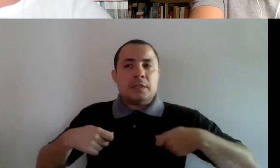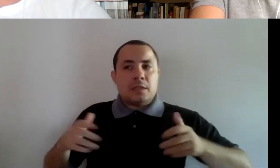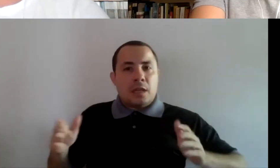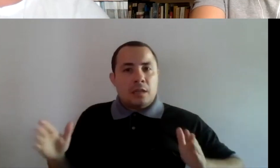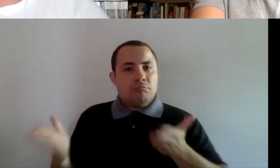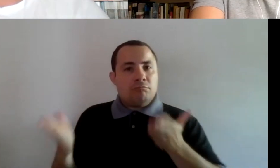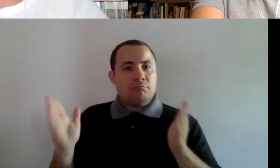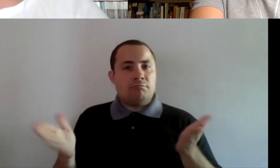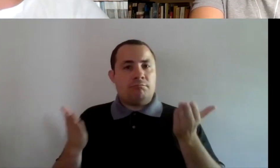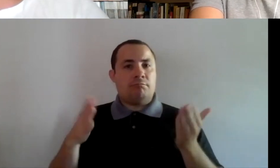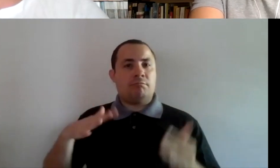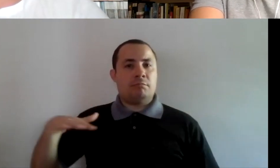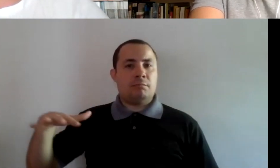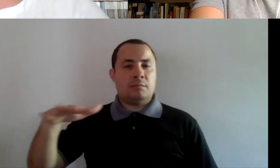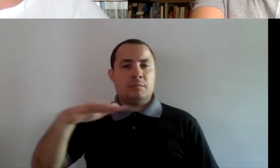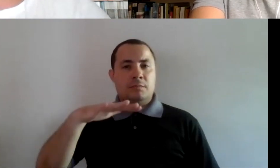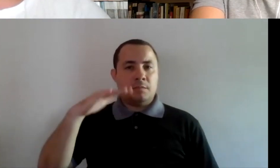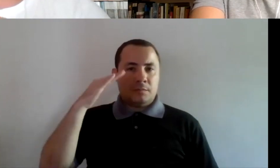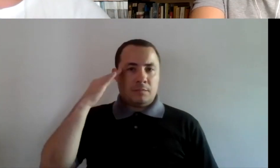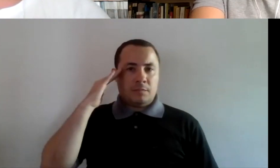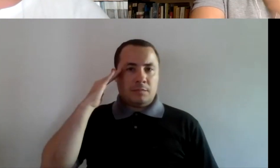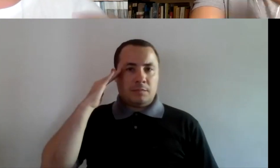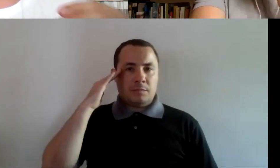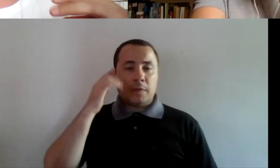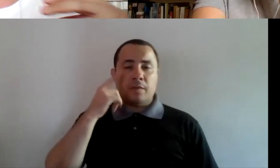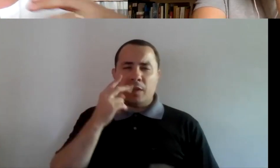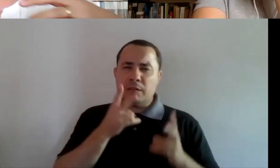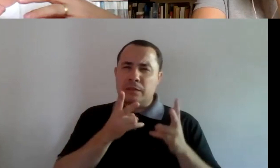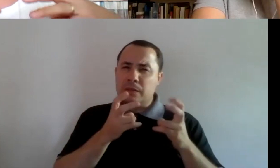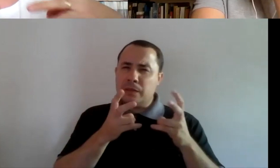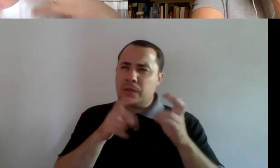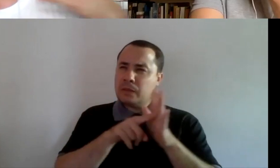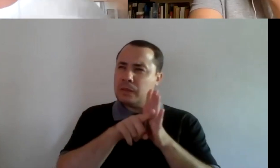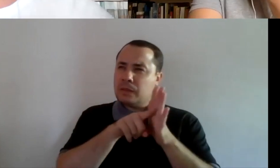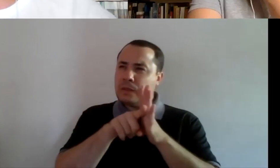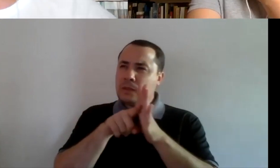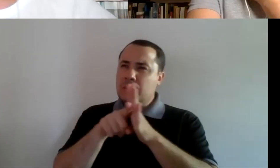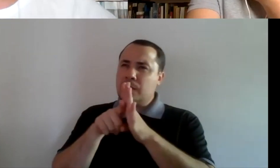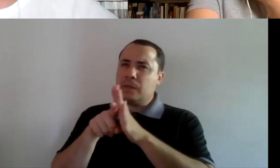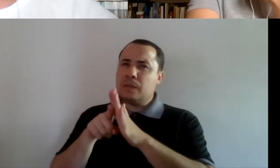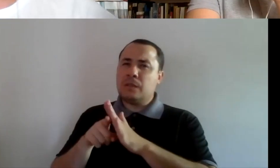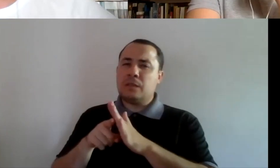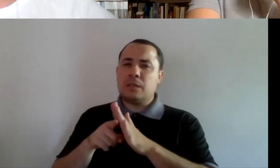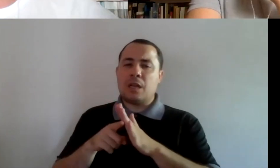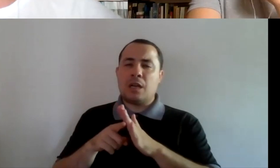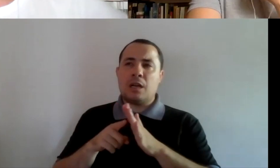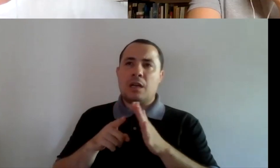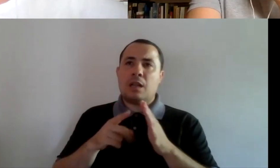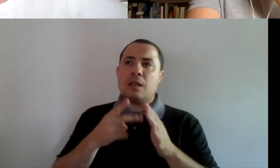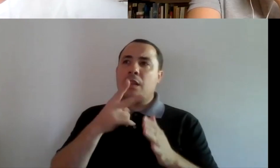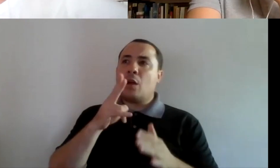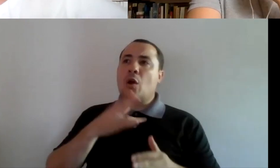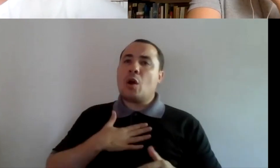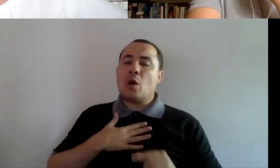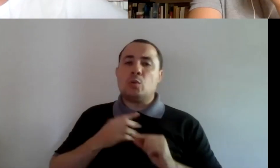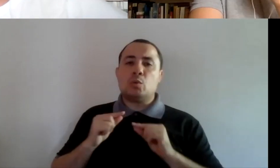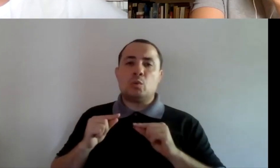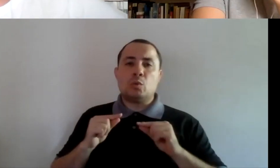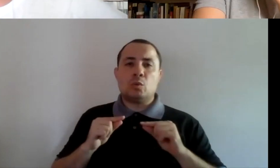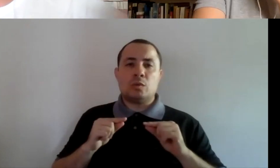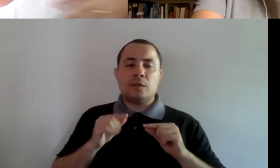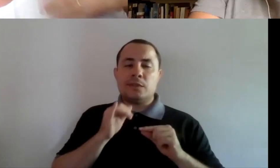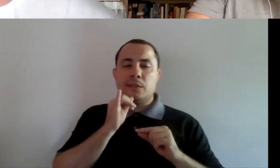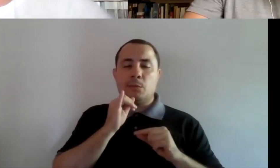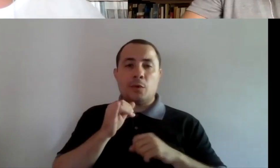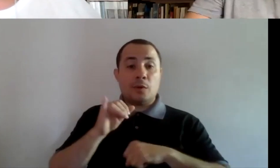exemplo, identificar as atividades, não tentar padronizar a partir, por exemplo, só o município de São